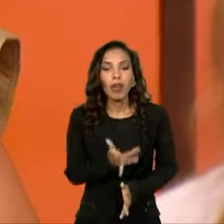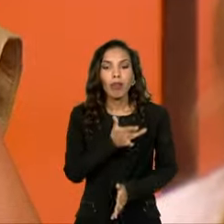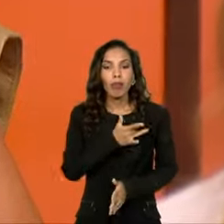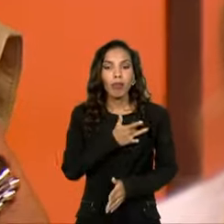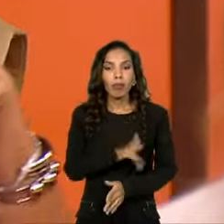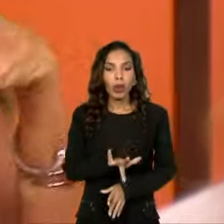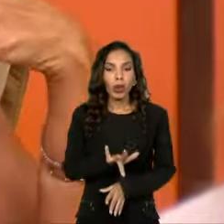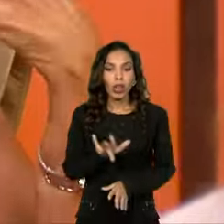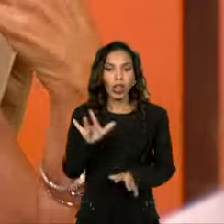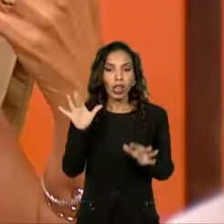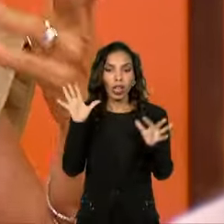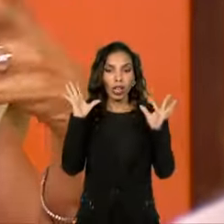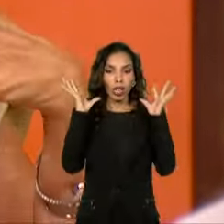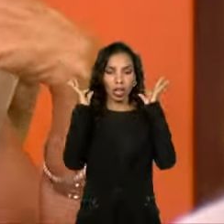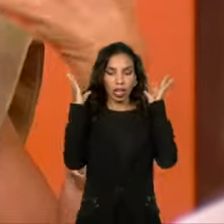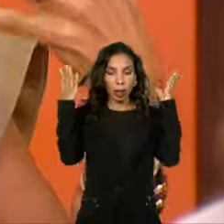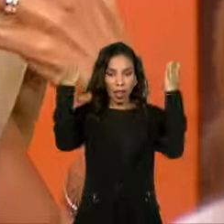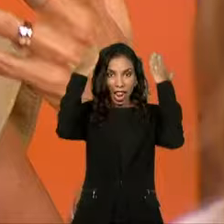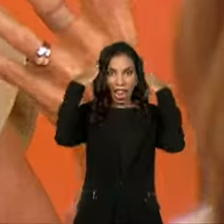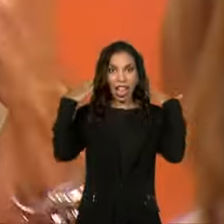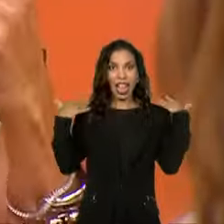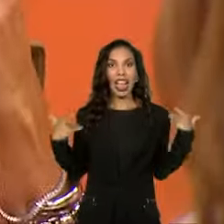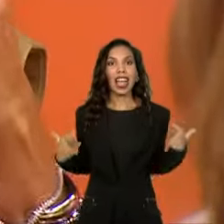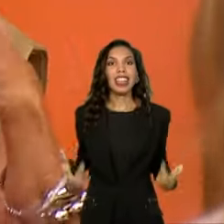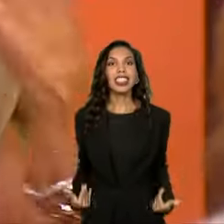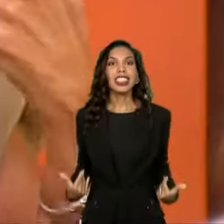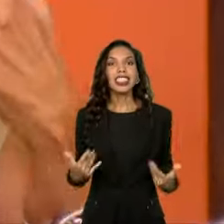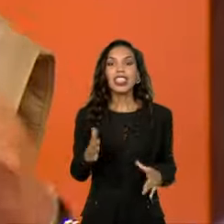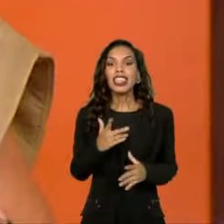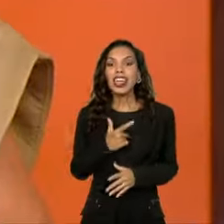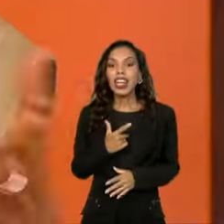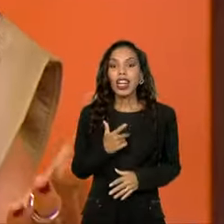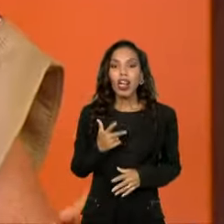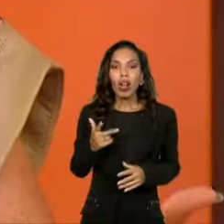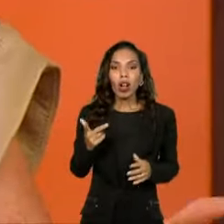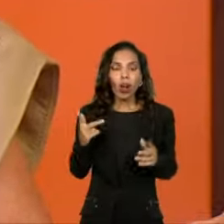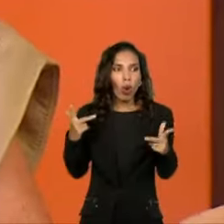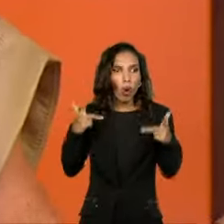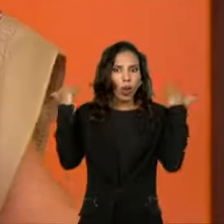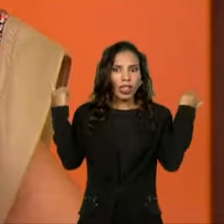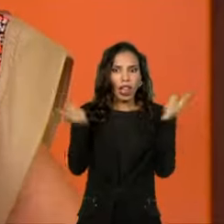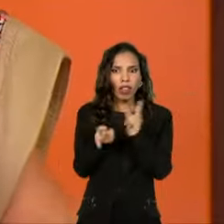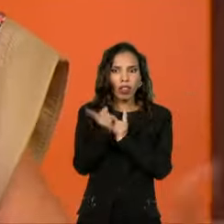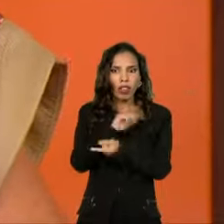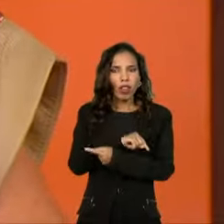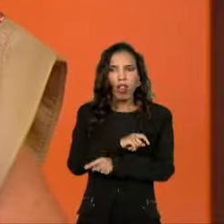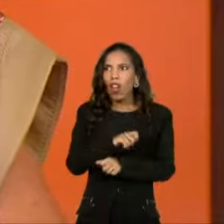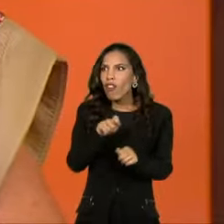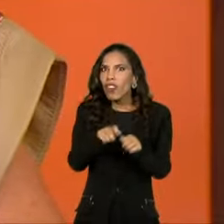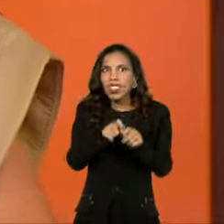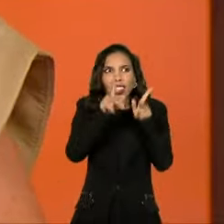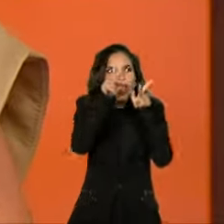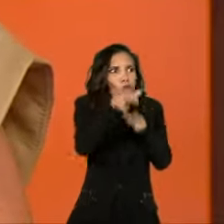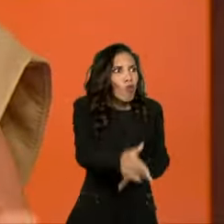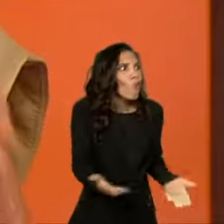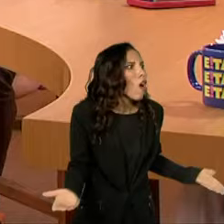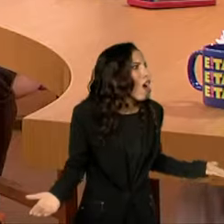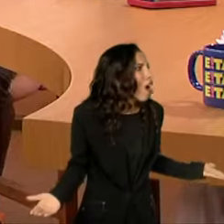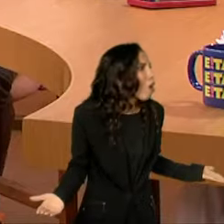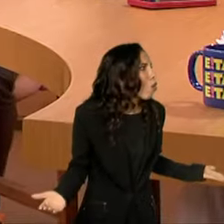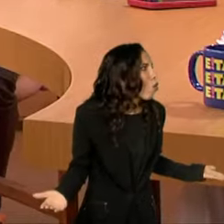pessoa tava com o cabelo grande, assim, tudo aí, eu cortava ou o contrário. A pessoa, mamãe, acabei de fazer o cabelo igual o seu.